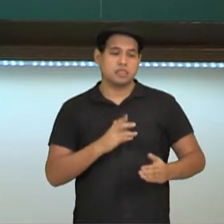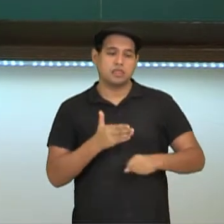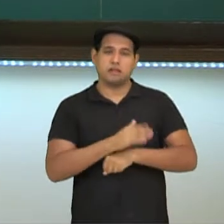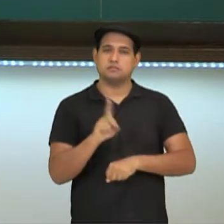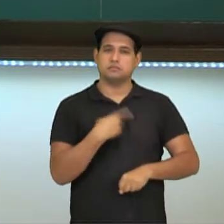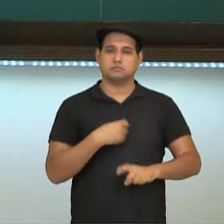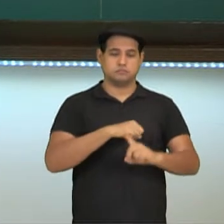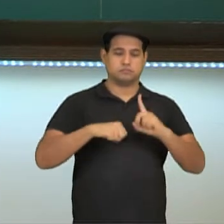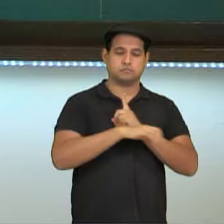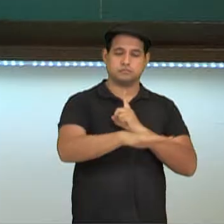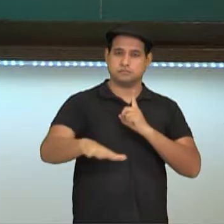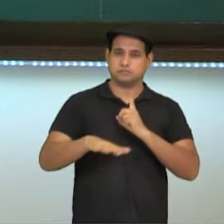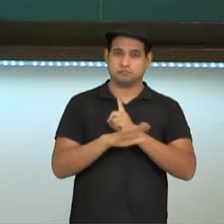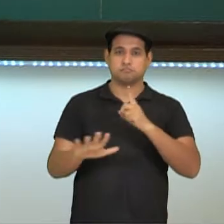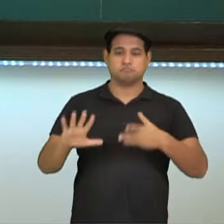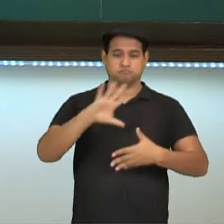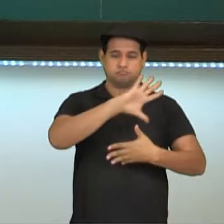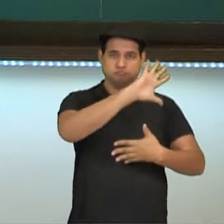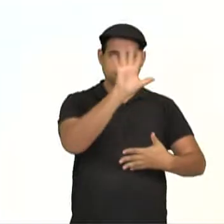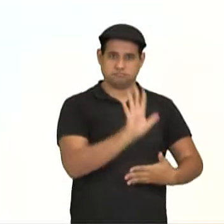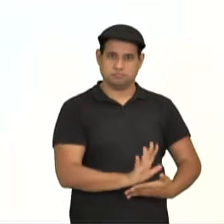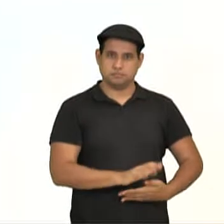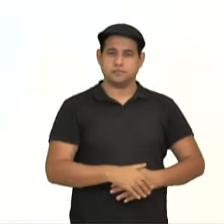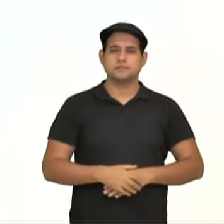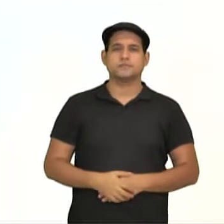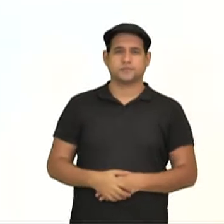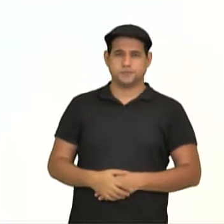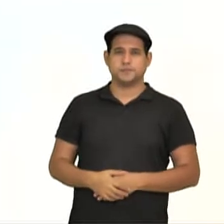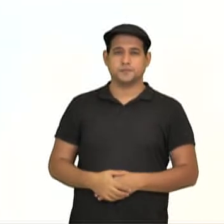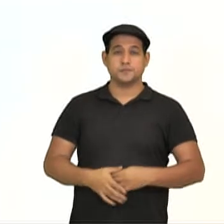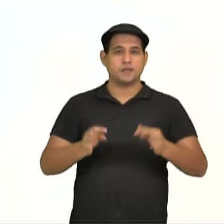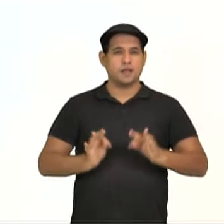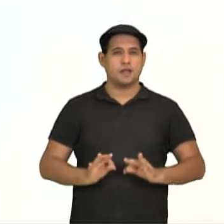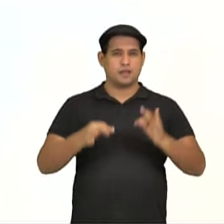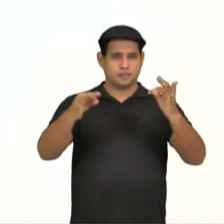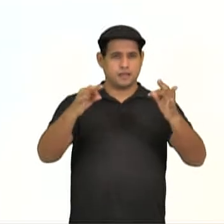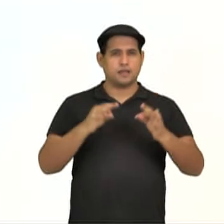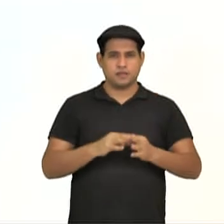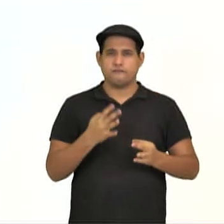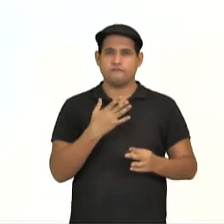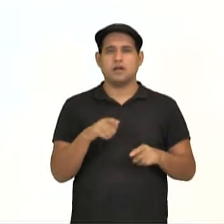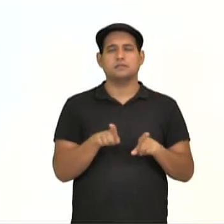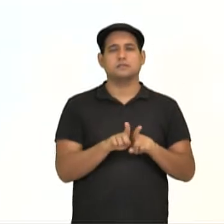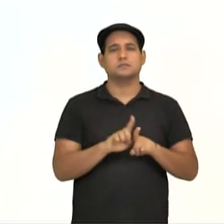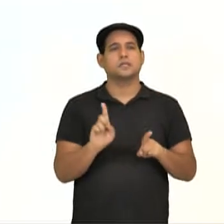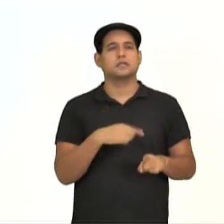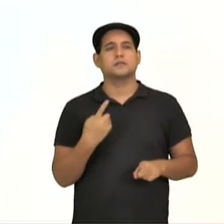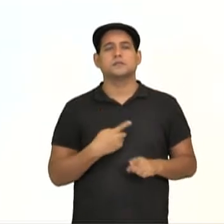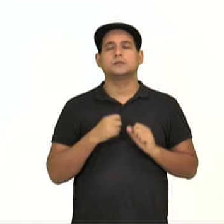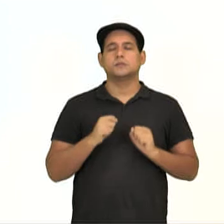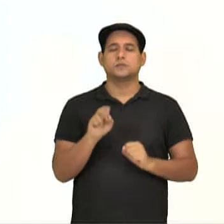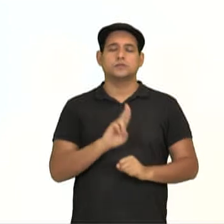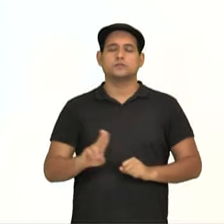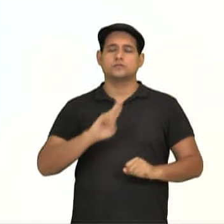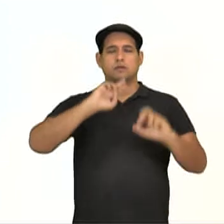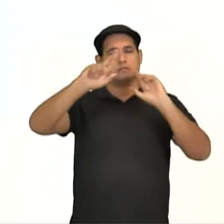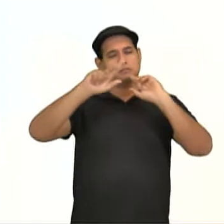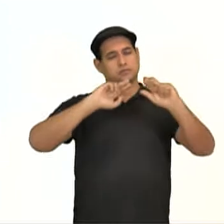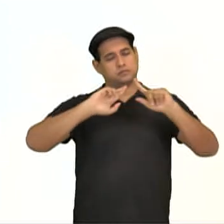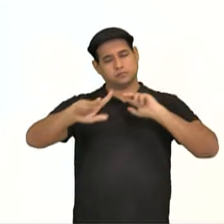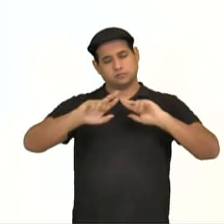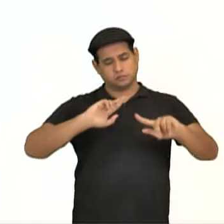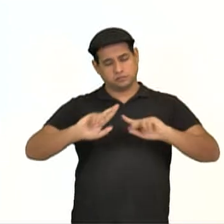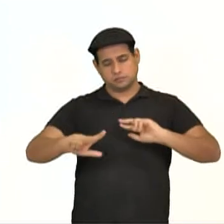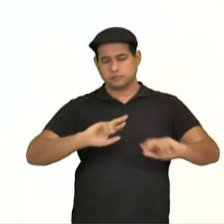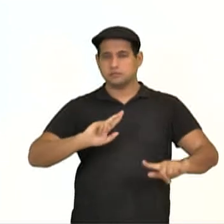na nossa sociedade ocidental. A técnica é acessível e você pode incorporá-la de diversas